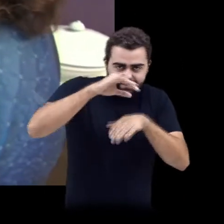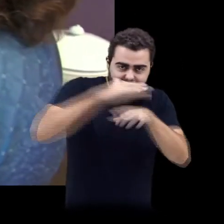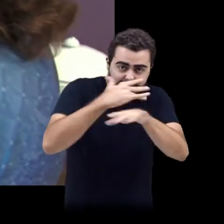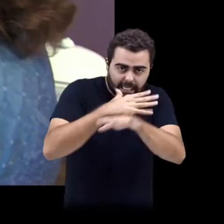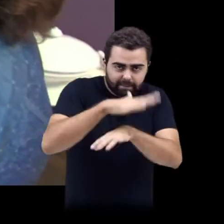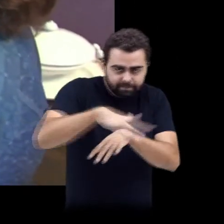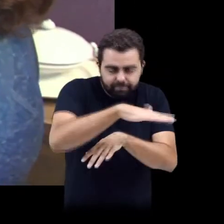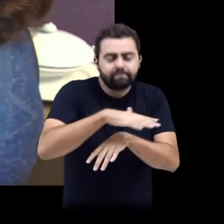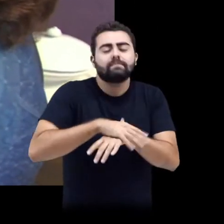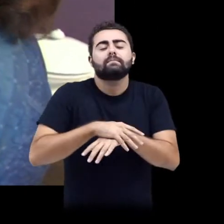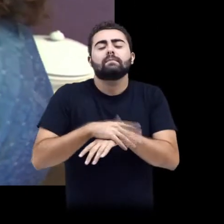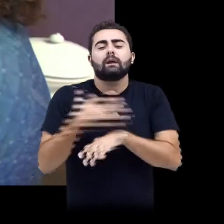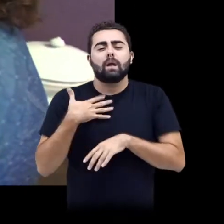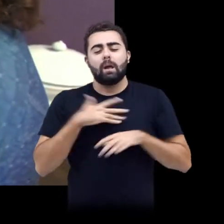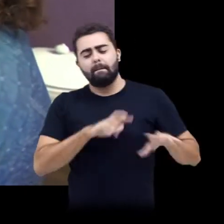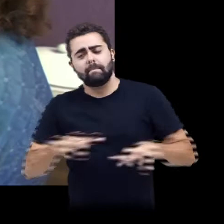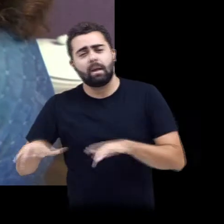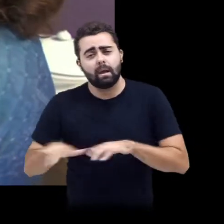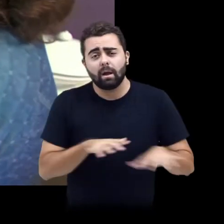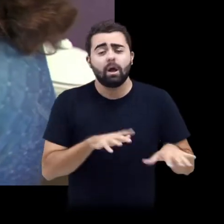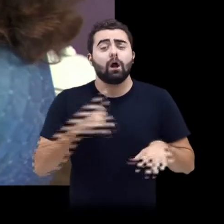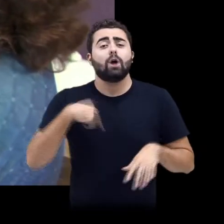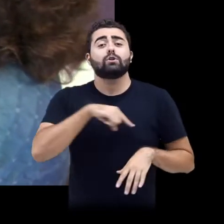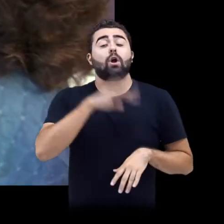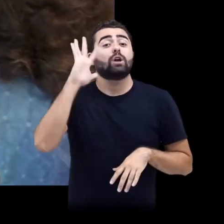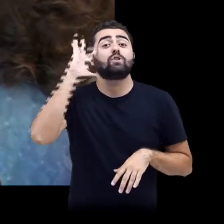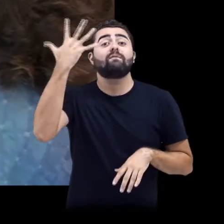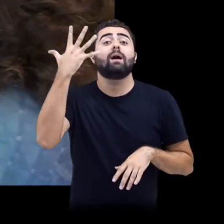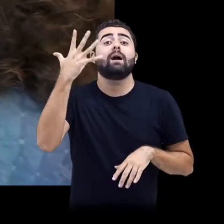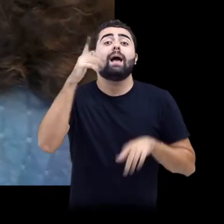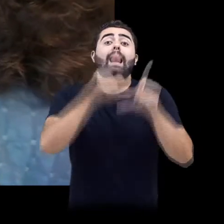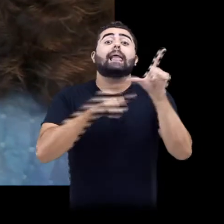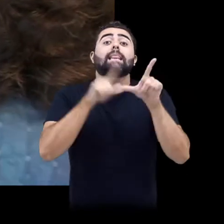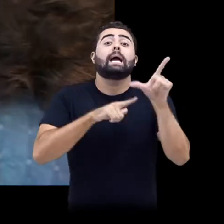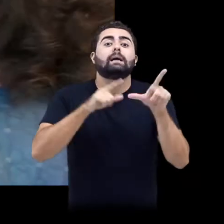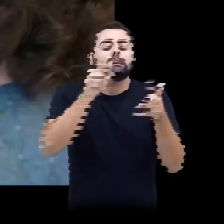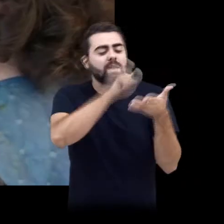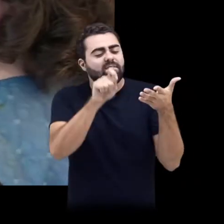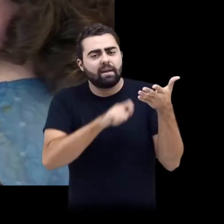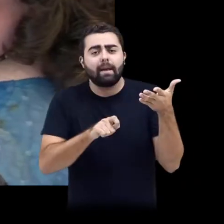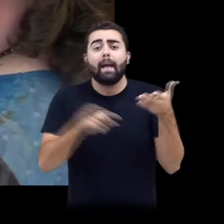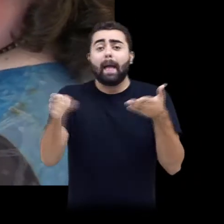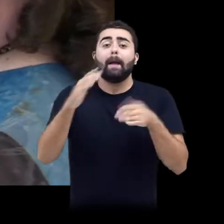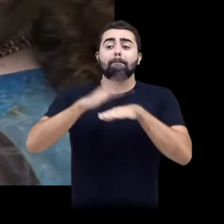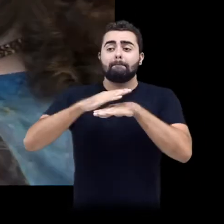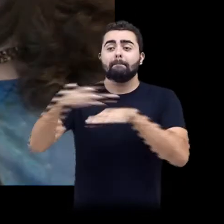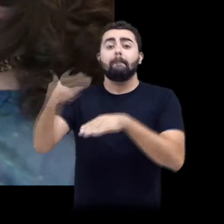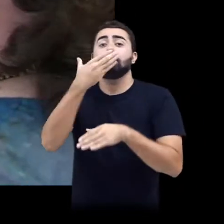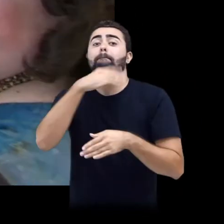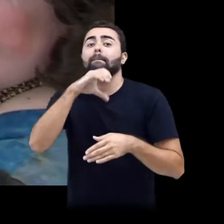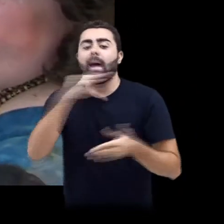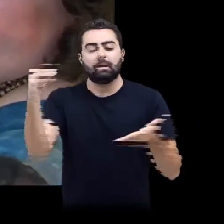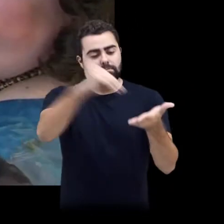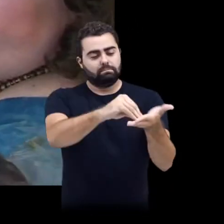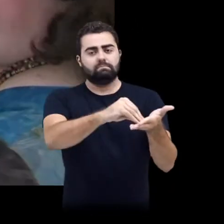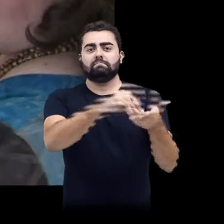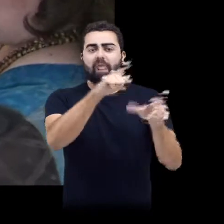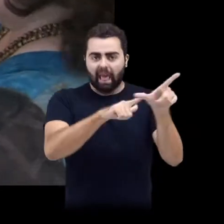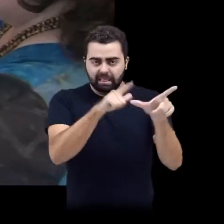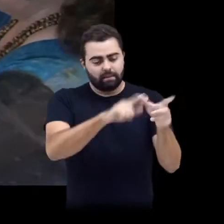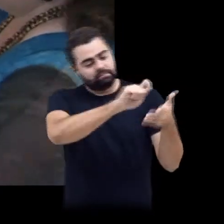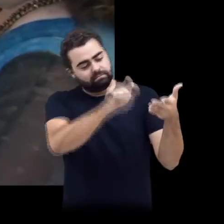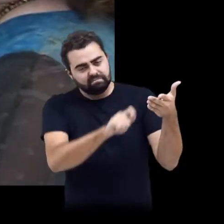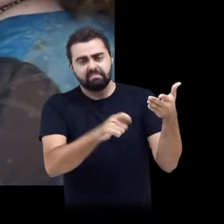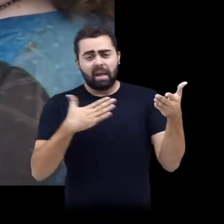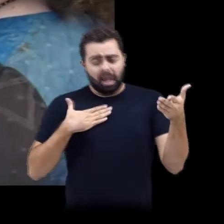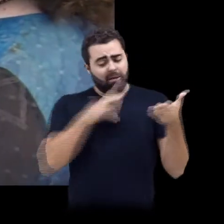né? Ela tocou e a gente resolveu fazer uma letra. Aí meu pai, cada um dava um verso, aí ia emendando, consertando, escrevendo.